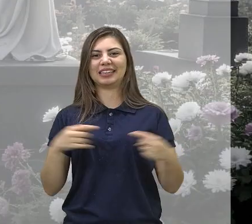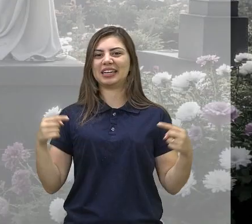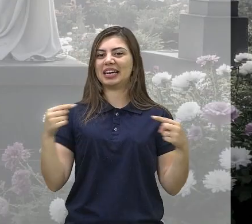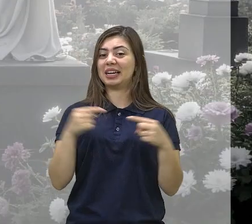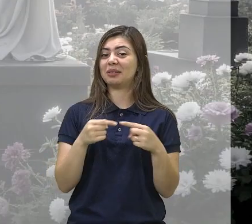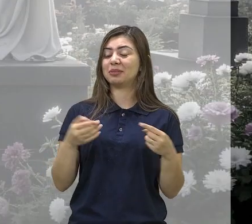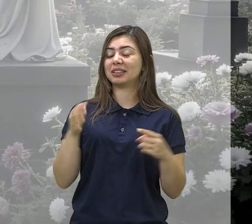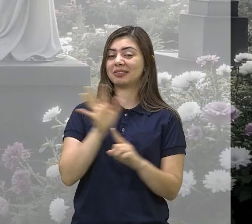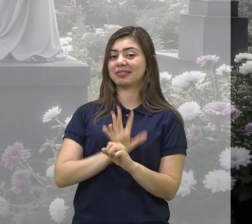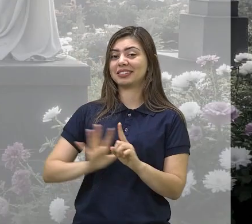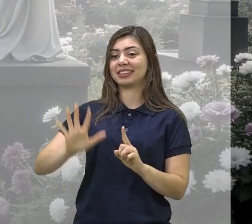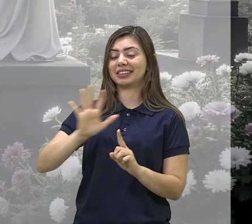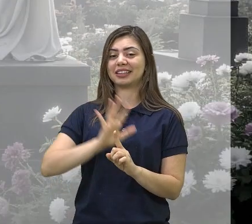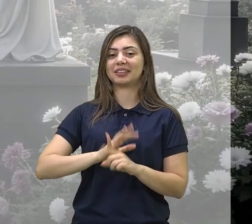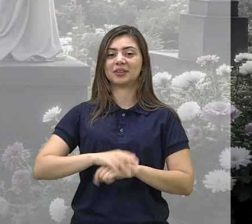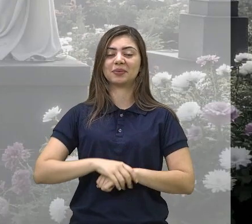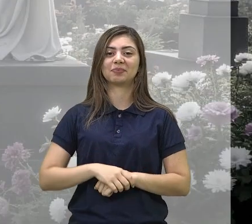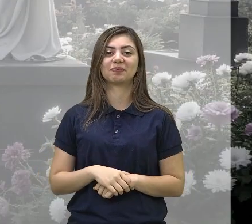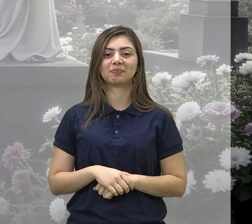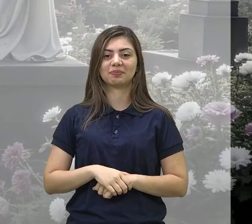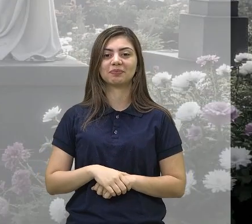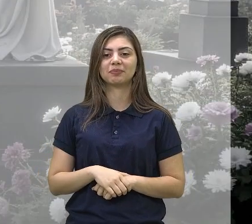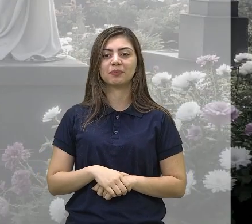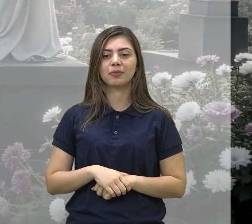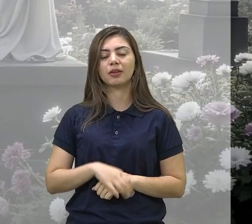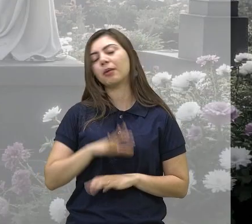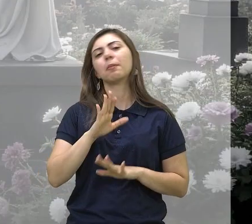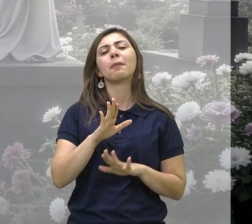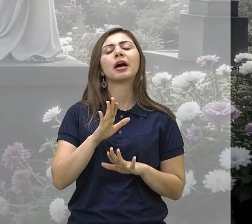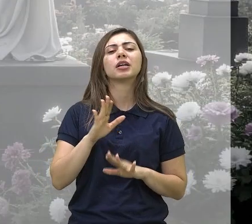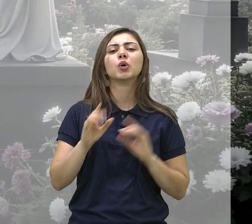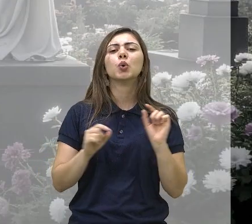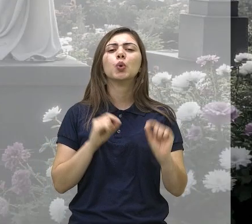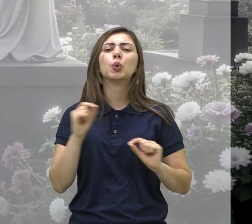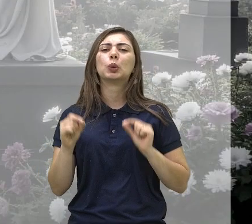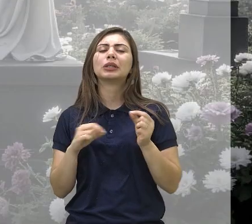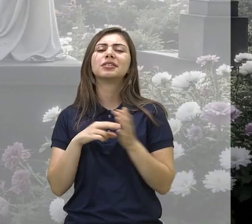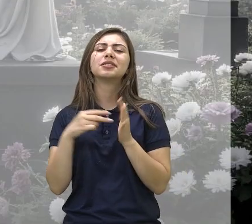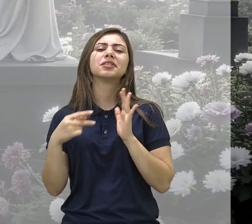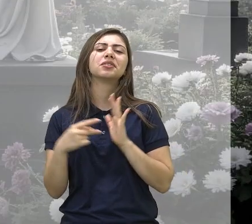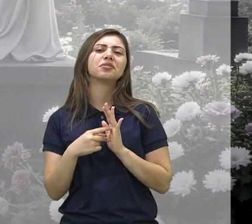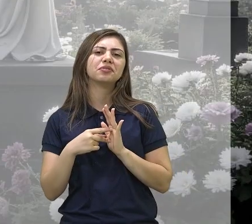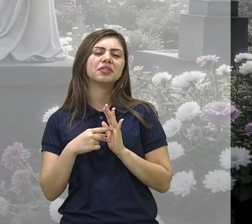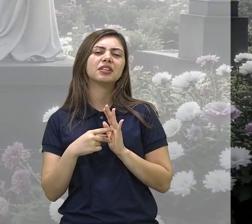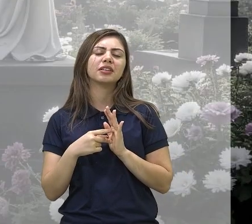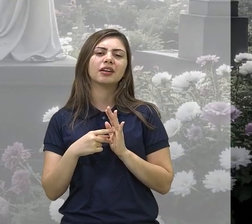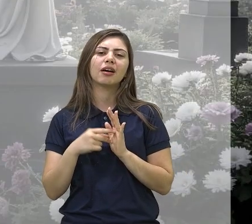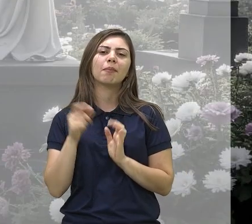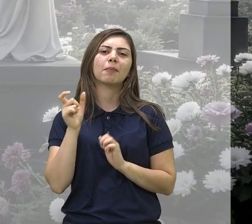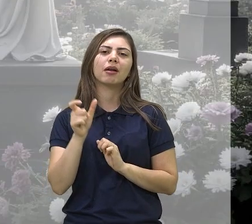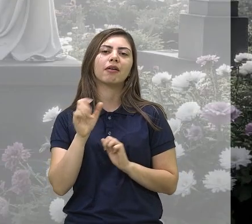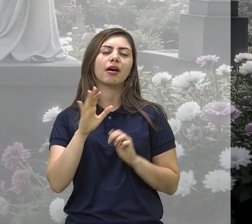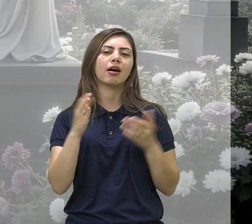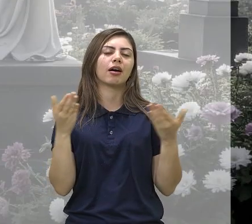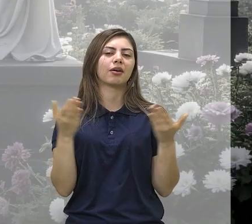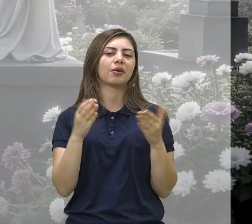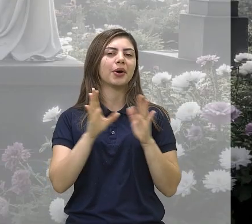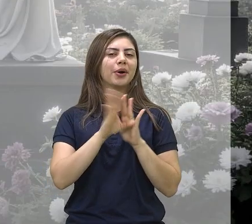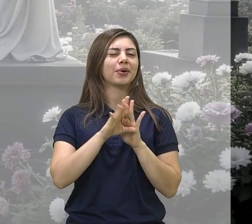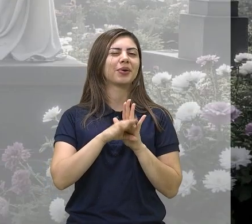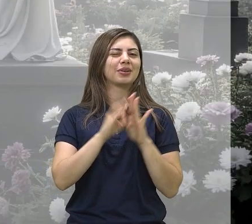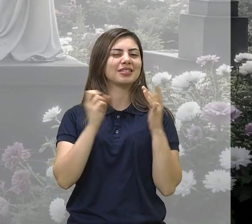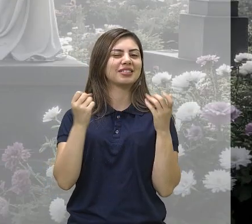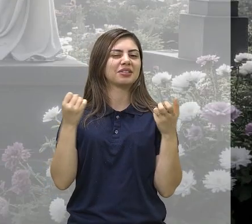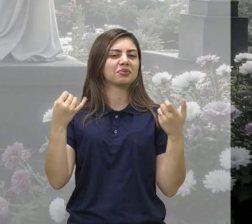o cenário, né? Muito bem, então o que é o ultrarromantismo? Vamos lá conceituar, melhorar aqui